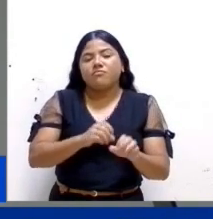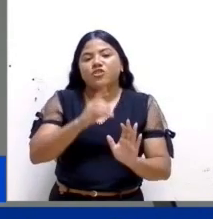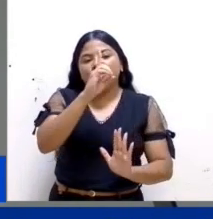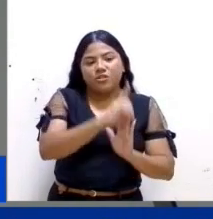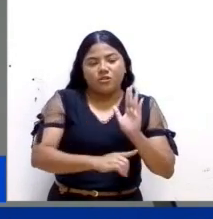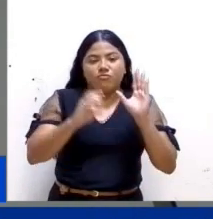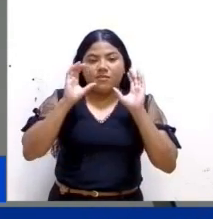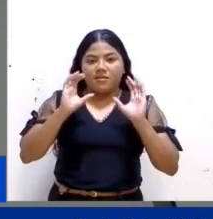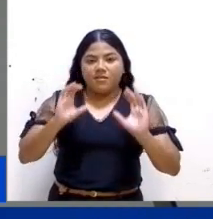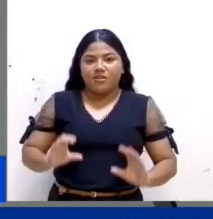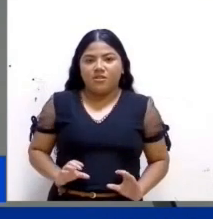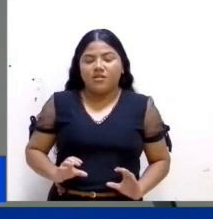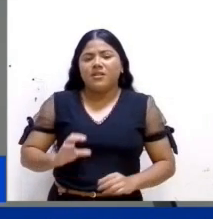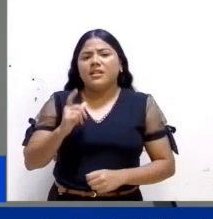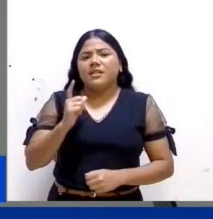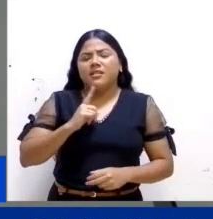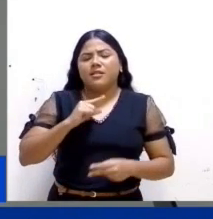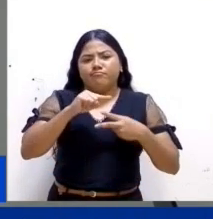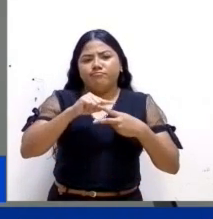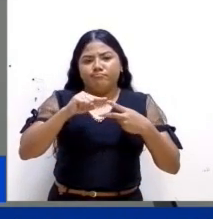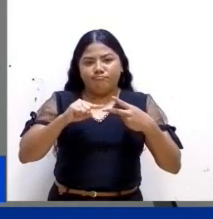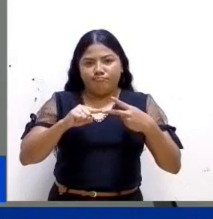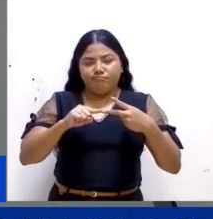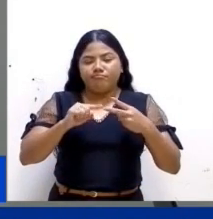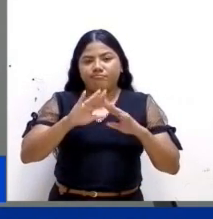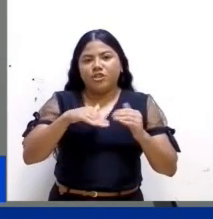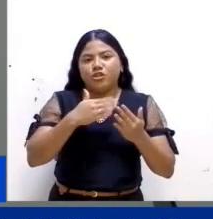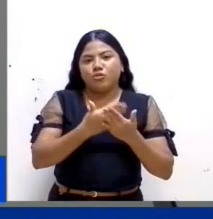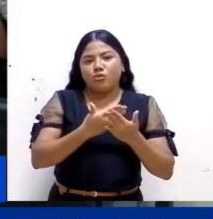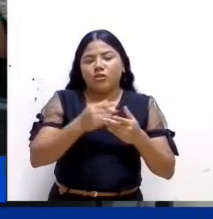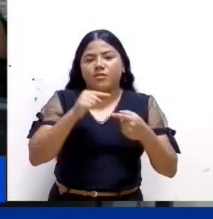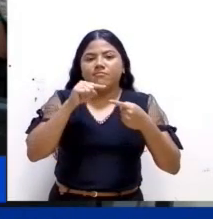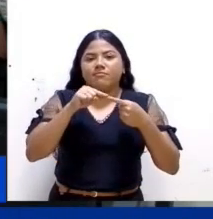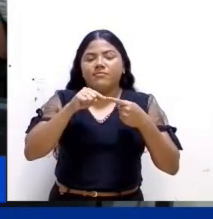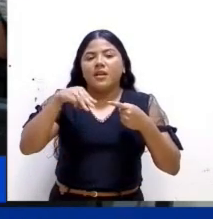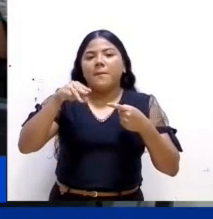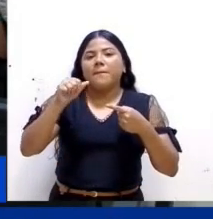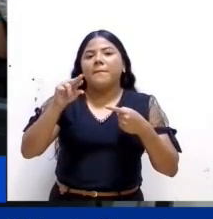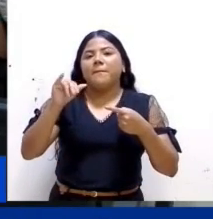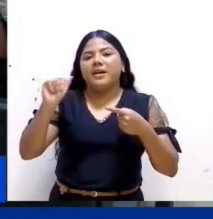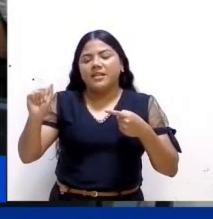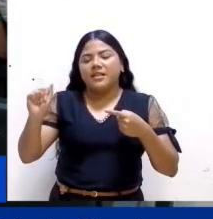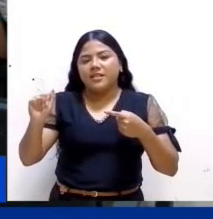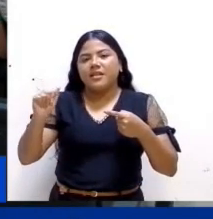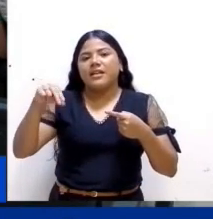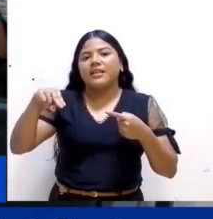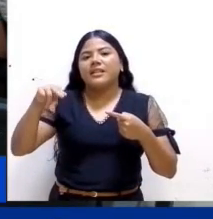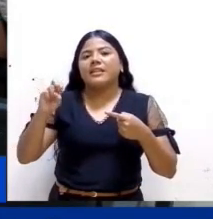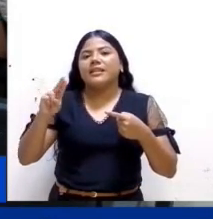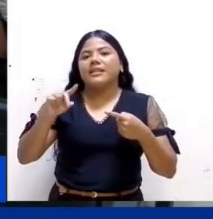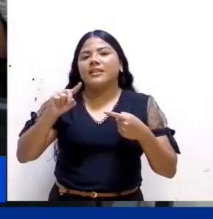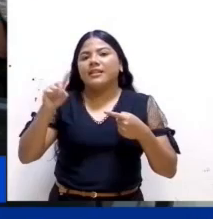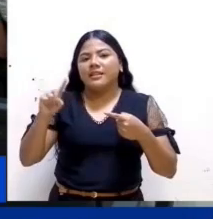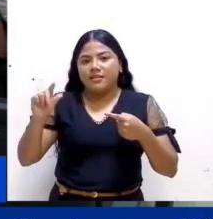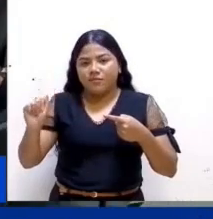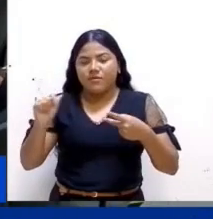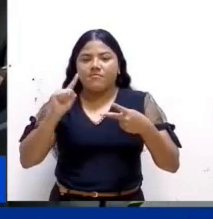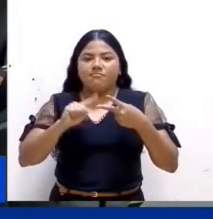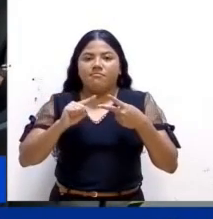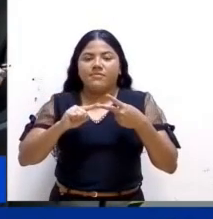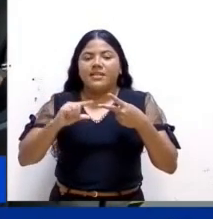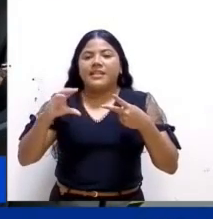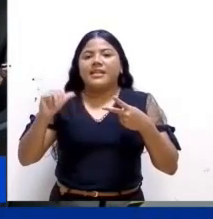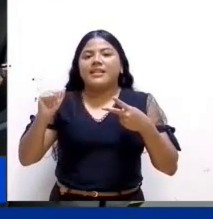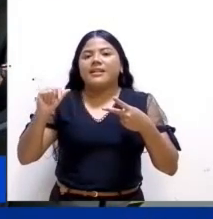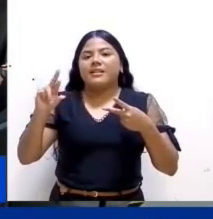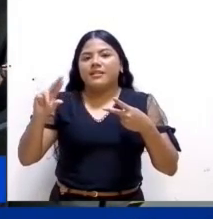Neuza, acho que é daqui, né? Maria Neuza. E o Colégio Carlos Alberto Viana, não é isso? Imagem ampla do auditório. Então, vocês